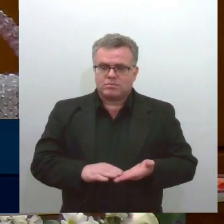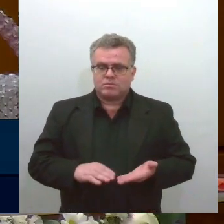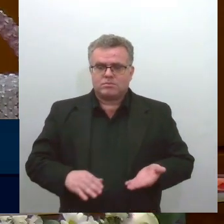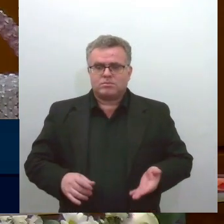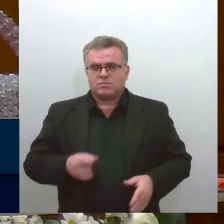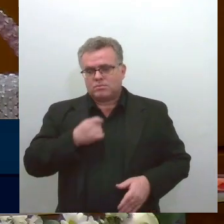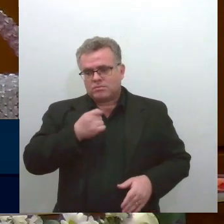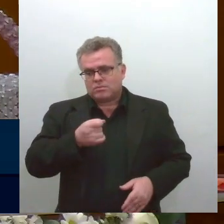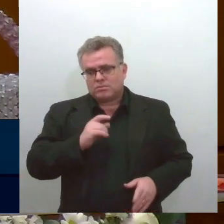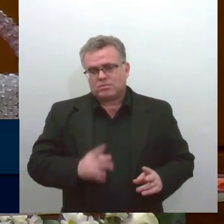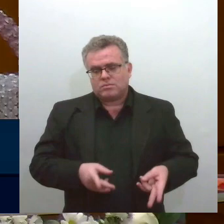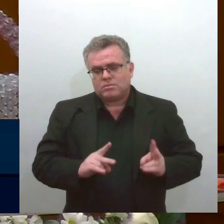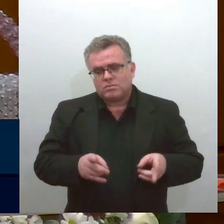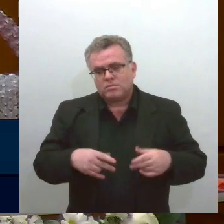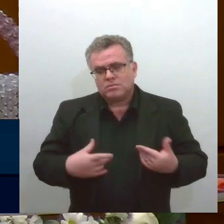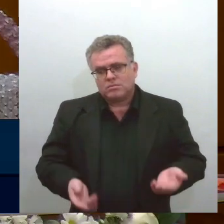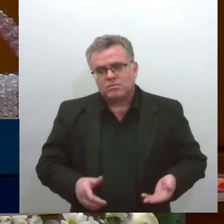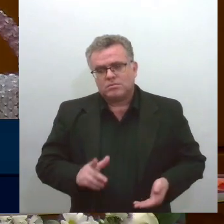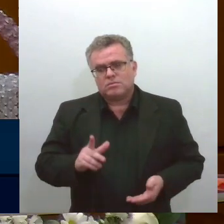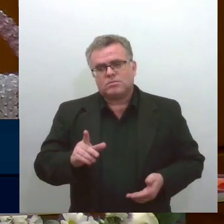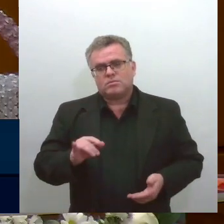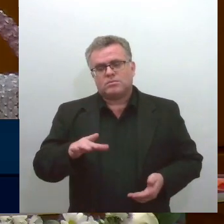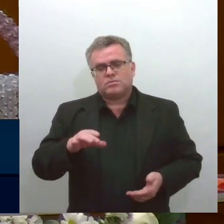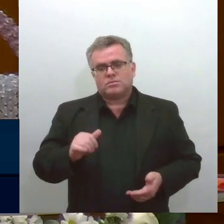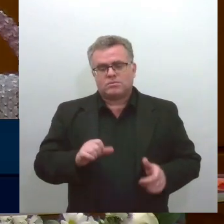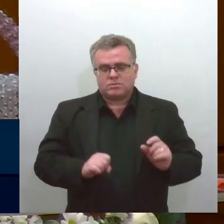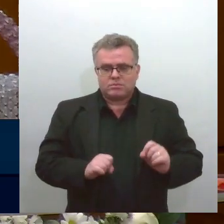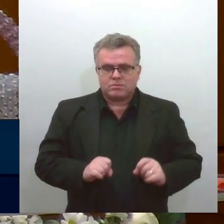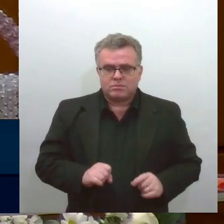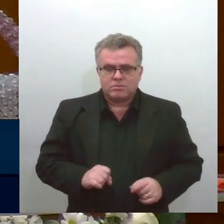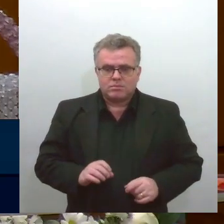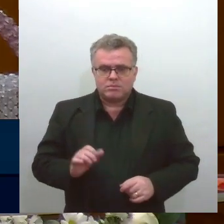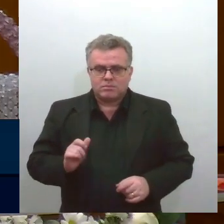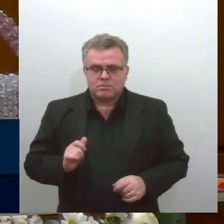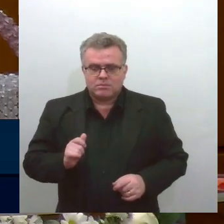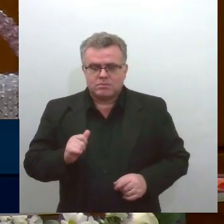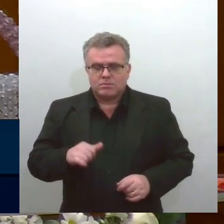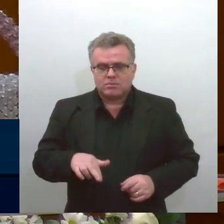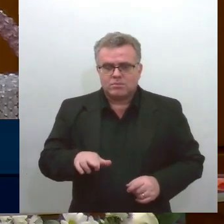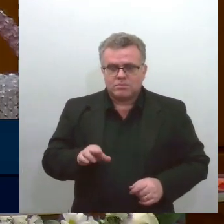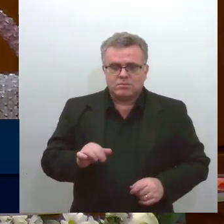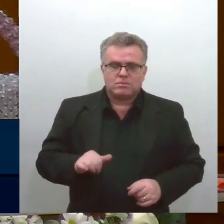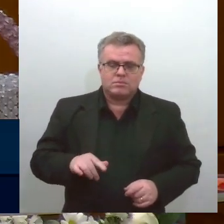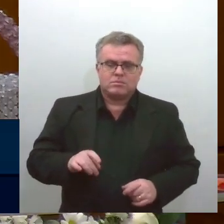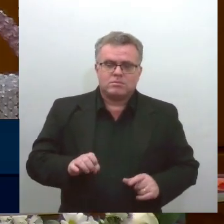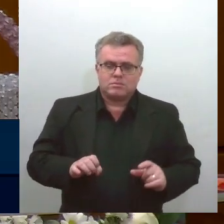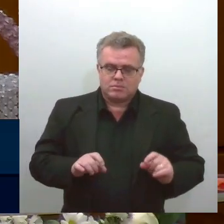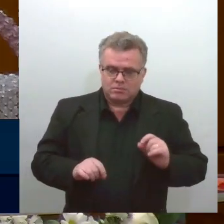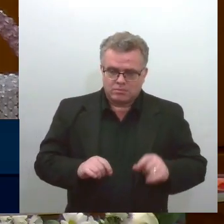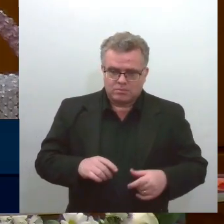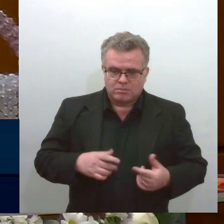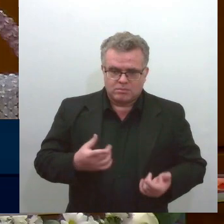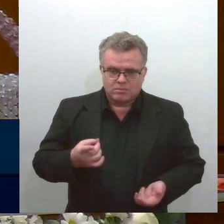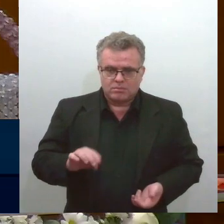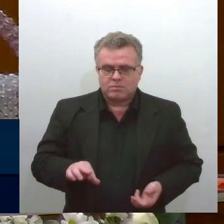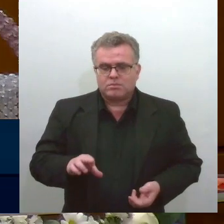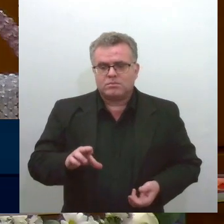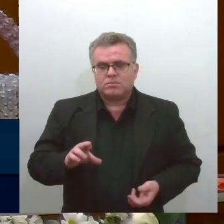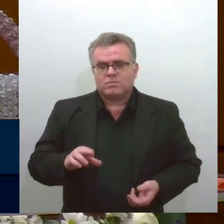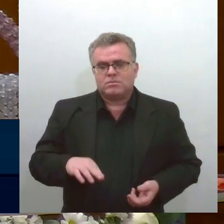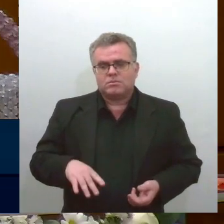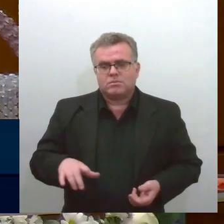Rodrigues Andrade, né, que é da FM Eldorado de Lagarto, que está aqui na minha frente. O